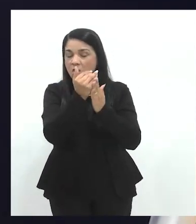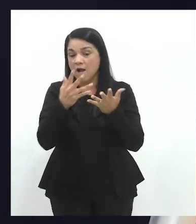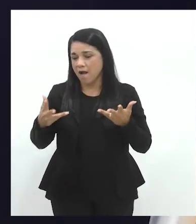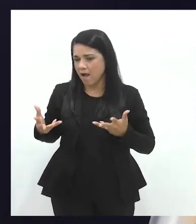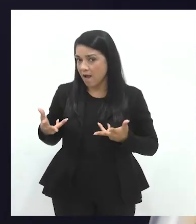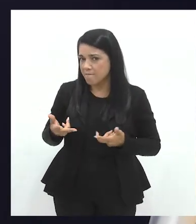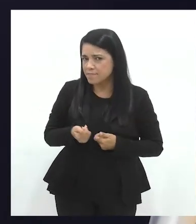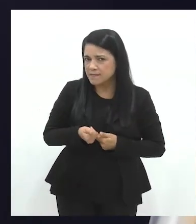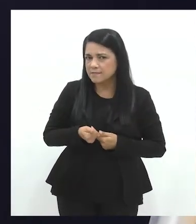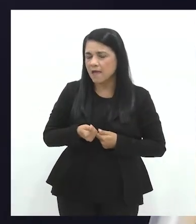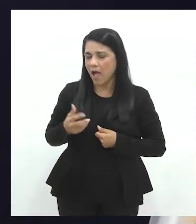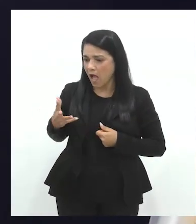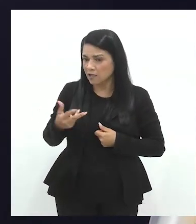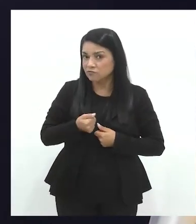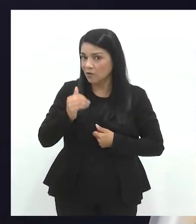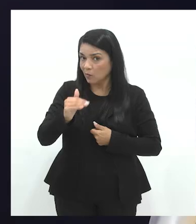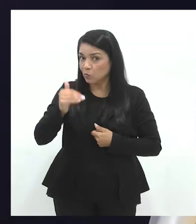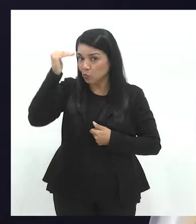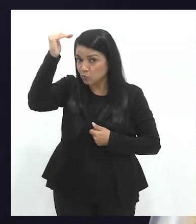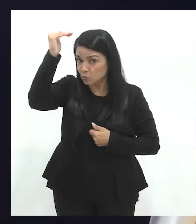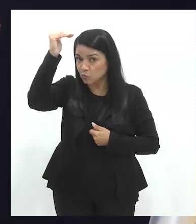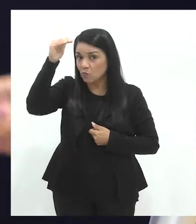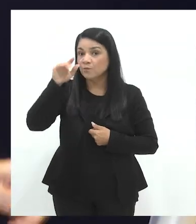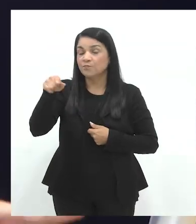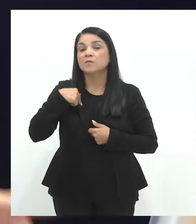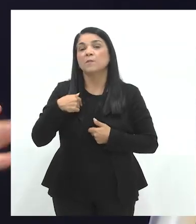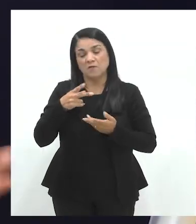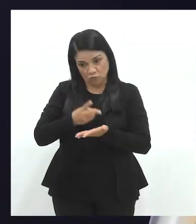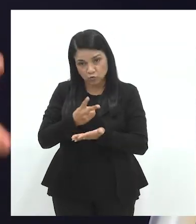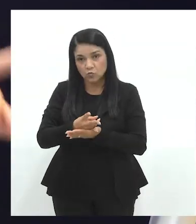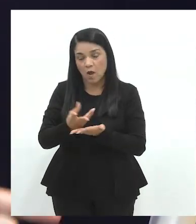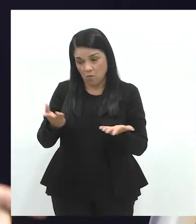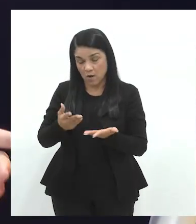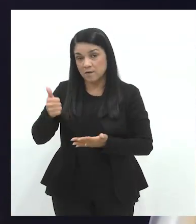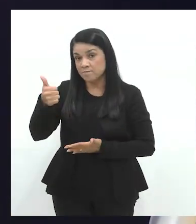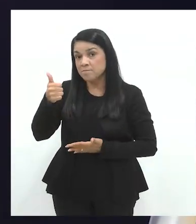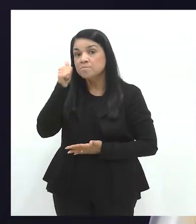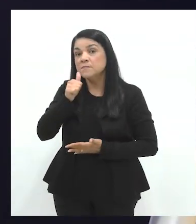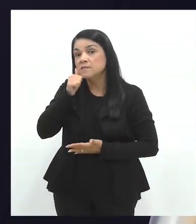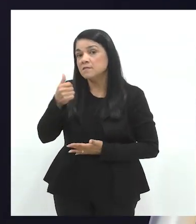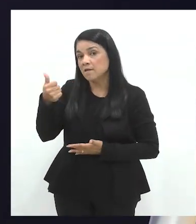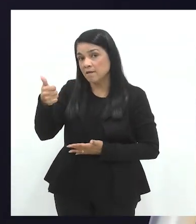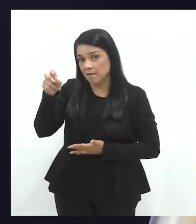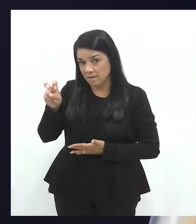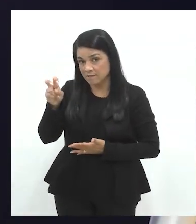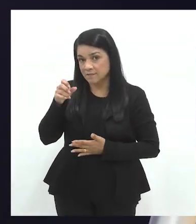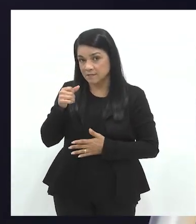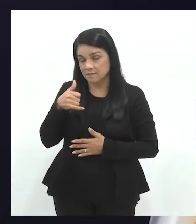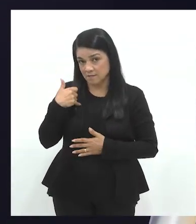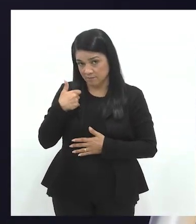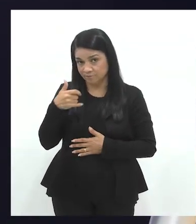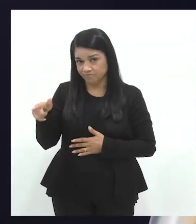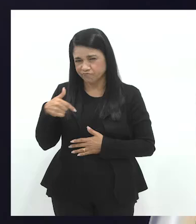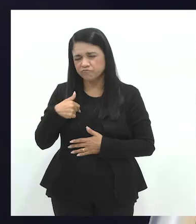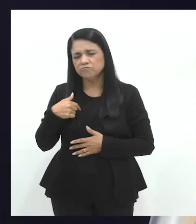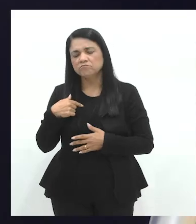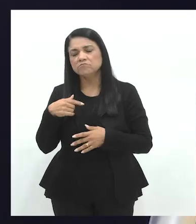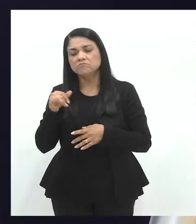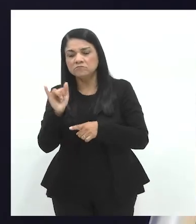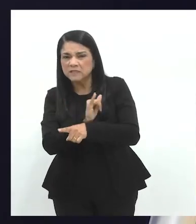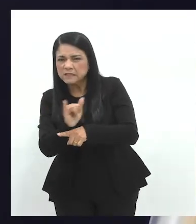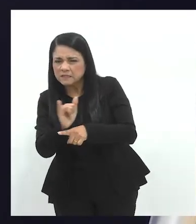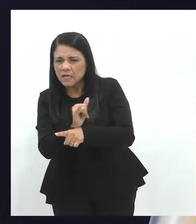que era uma habilidade muito grande de um adulto. Mas eu vou te continuar falando da menina. E aí a gente entrou com uma